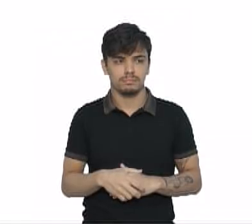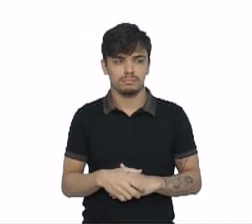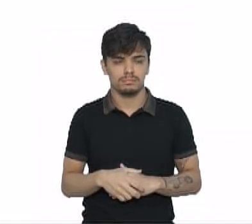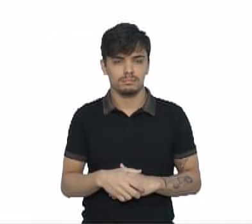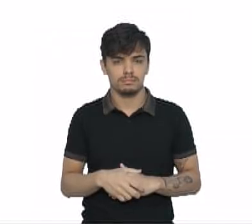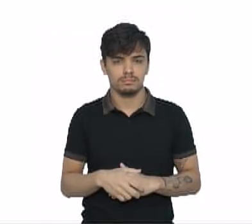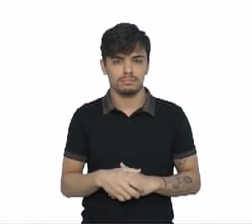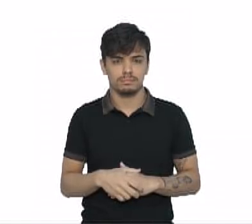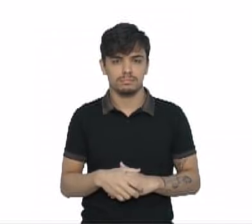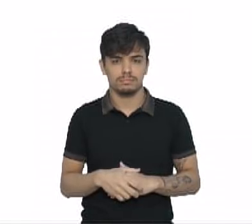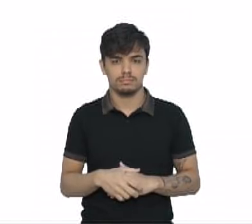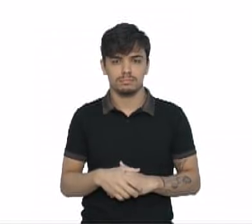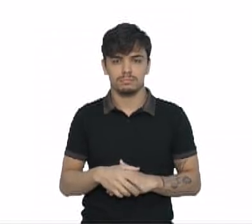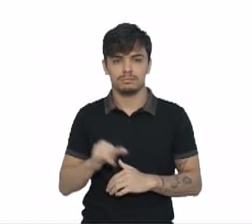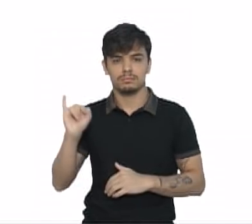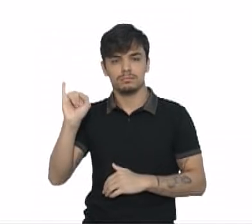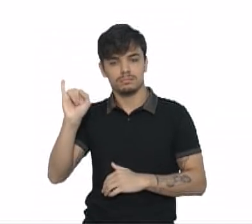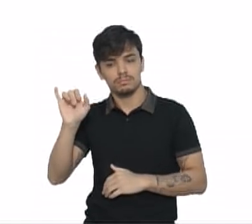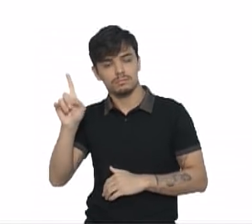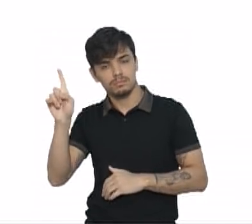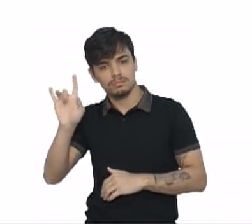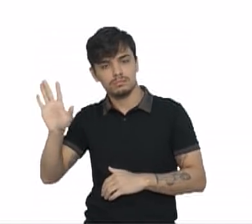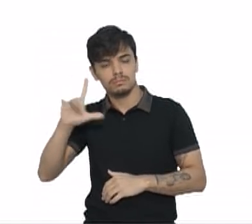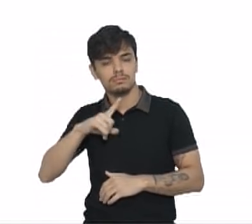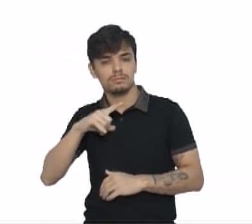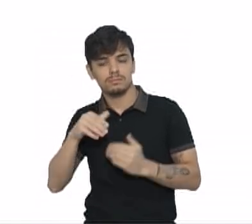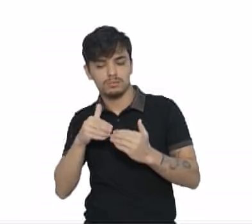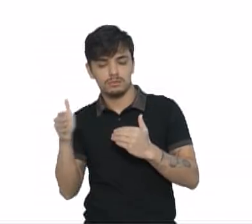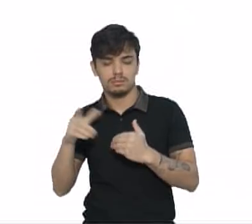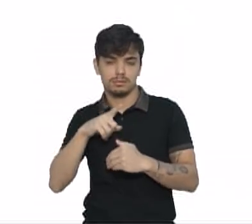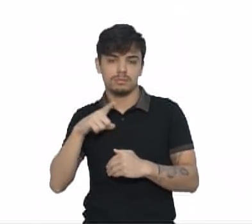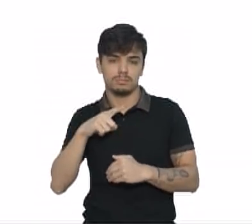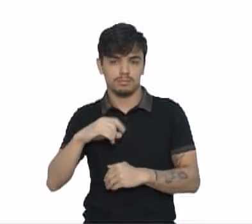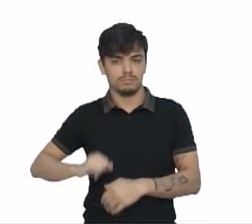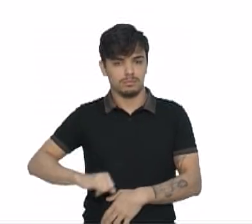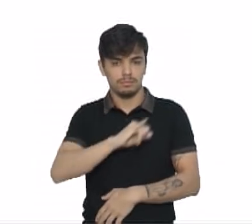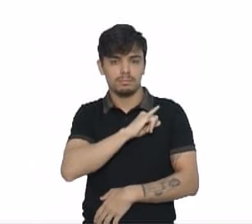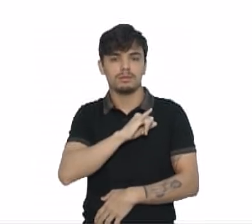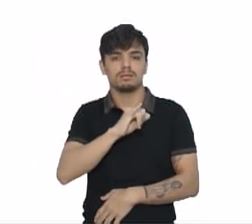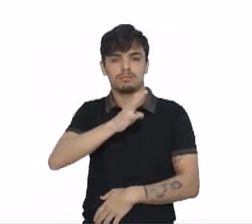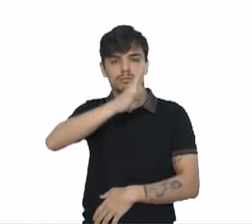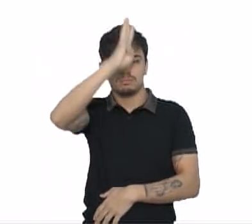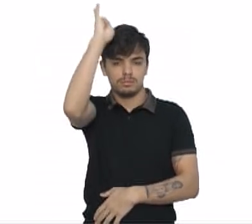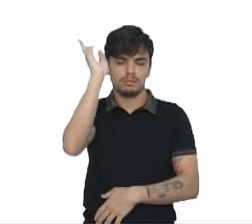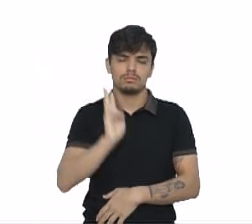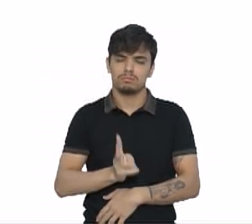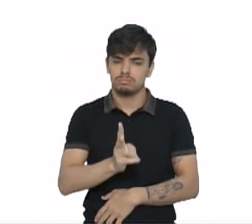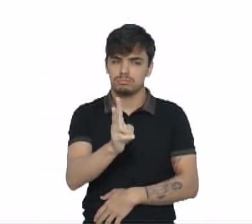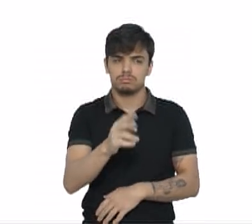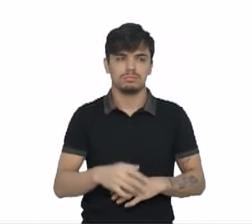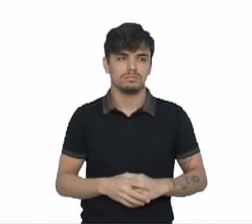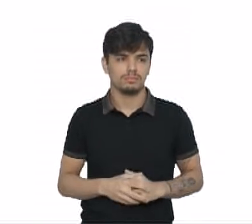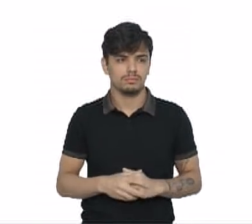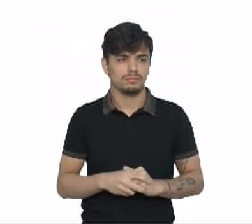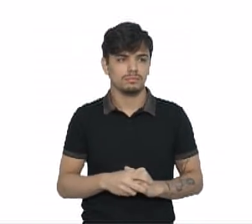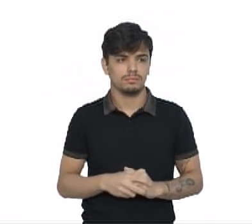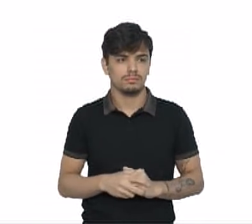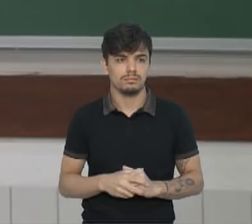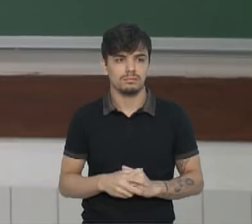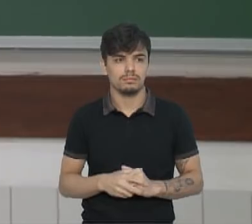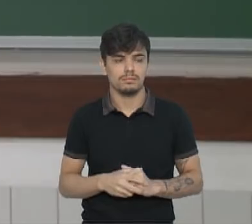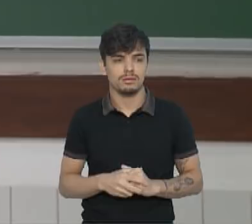a gente tem, né, lá o Império Romano do Oriente, que continua, né? Vocês devem pensar que continua. A nossa